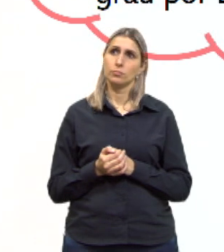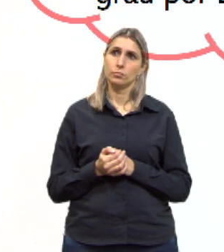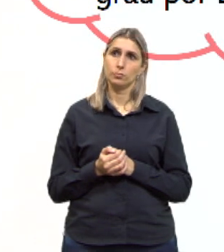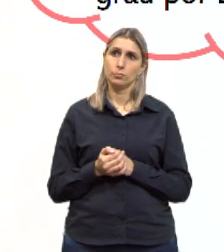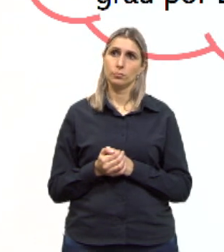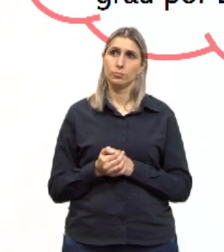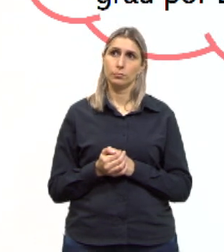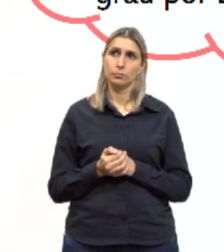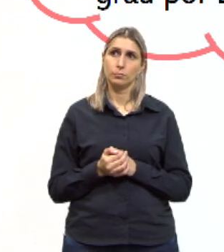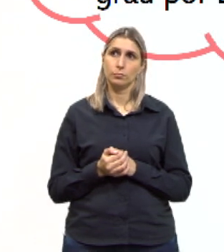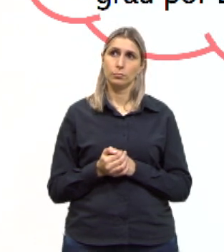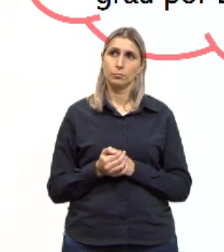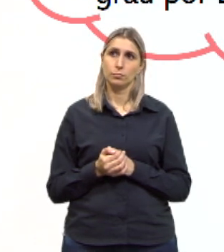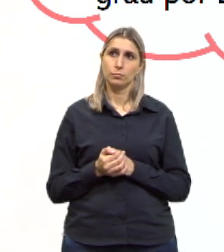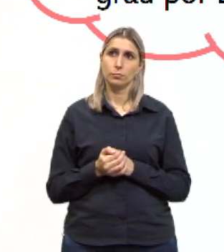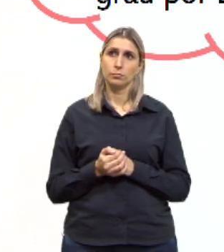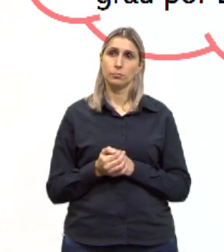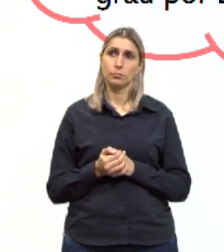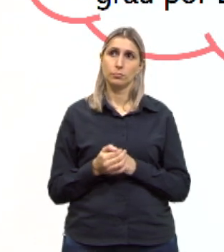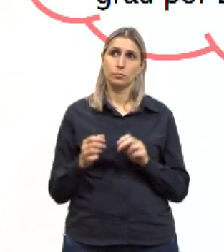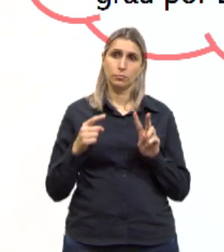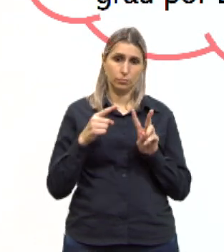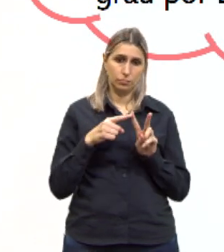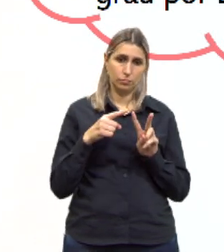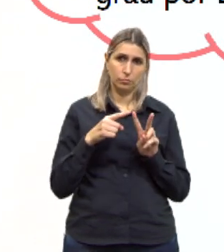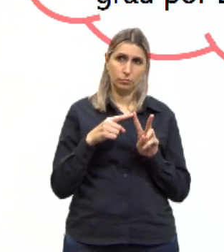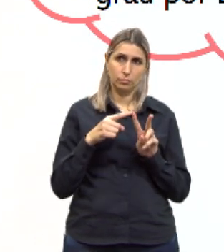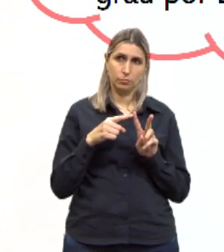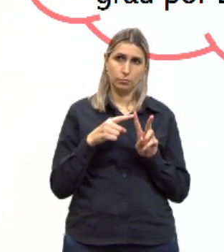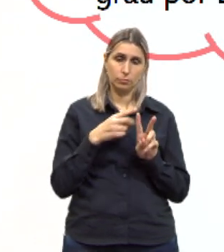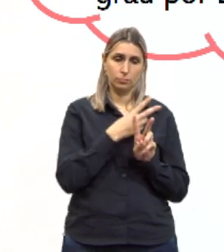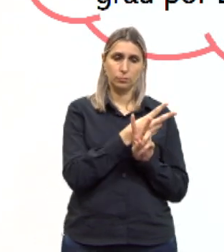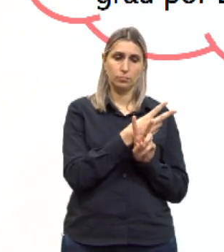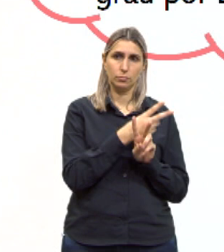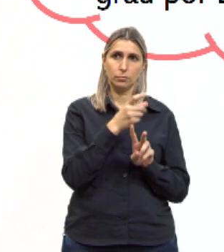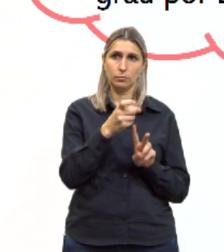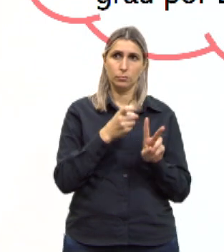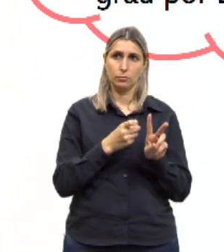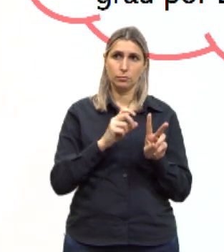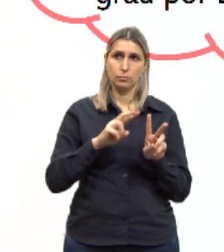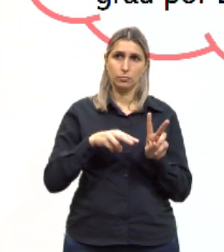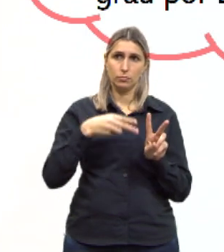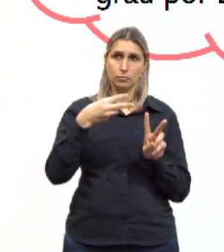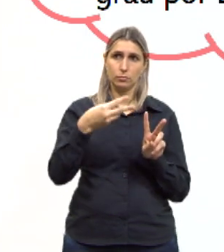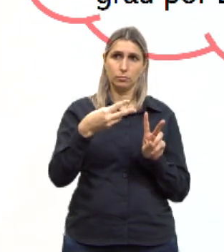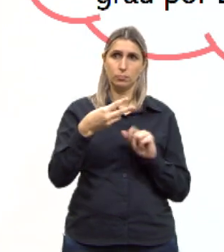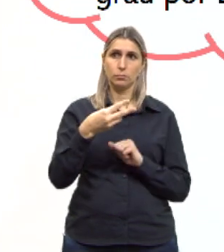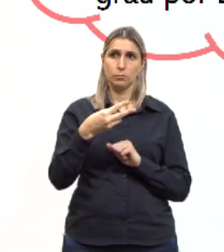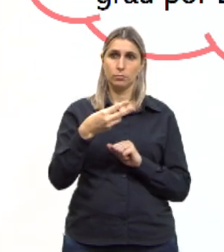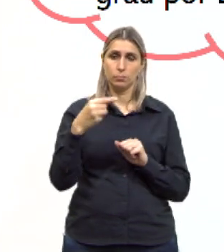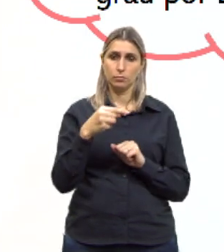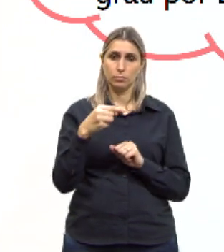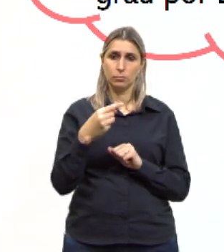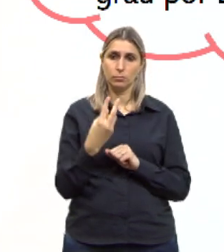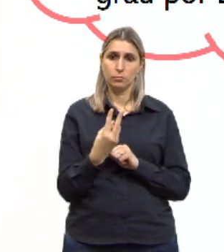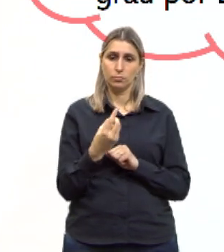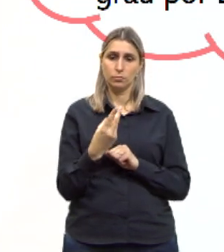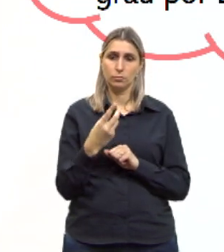Pegar ela aqui, raiz quadrada de x ao quadrado